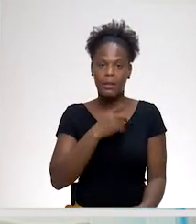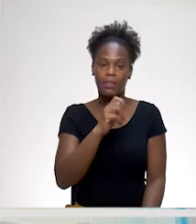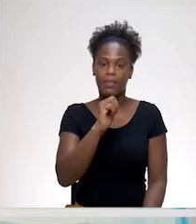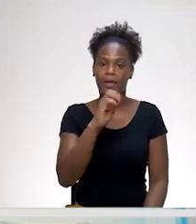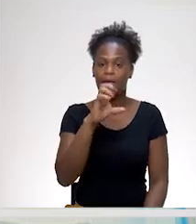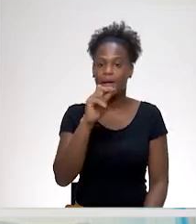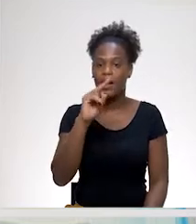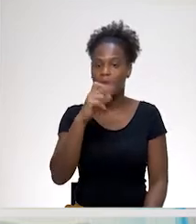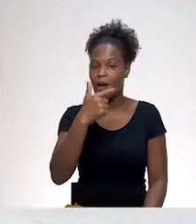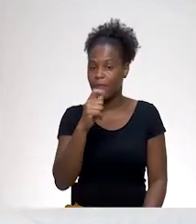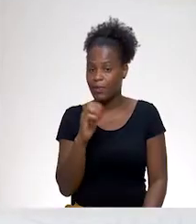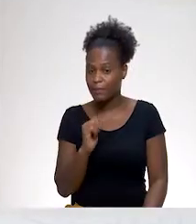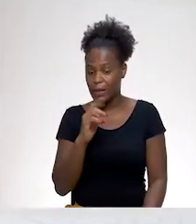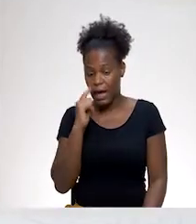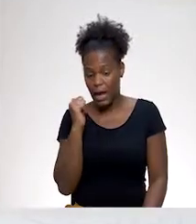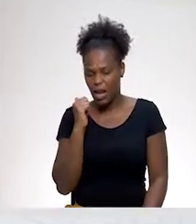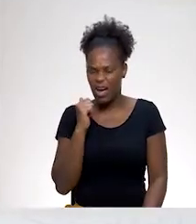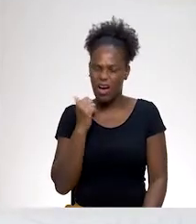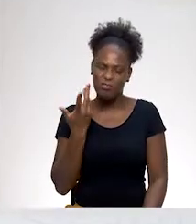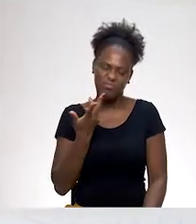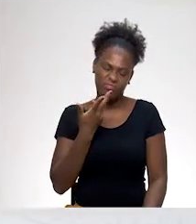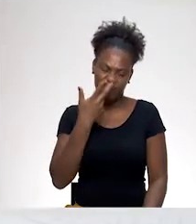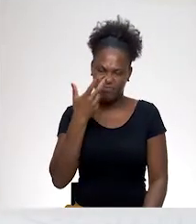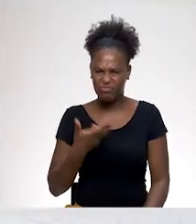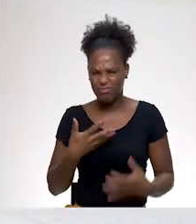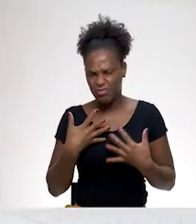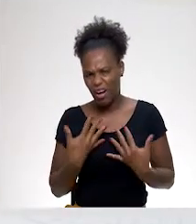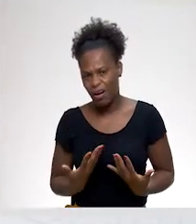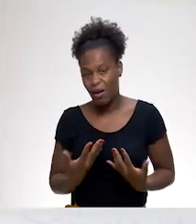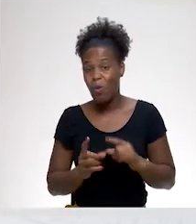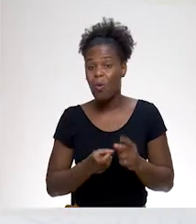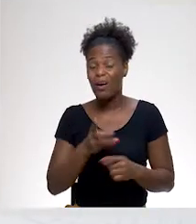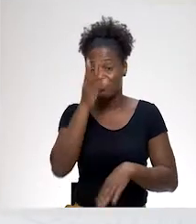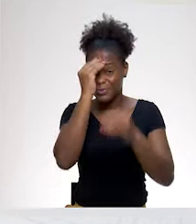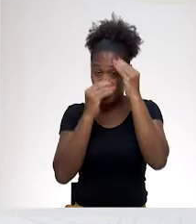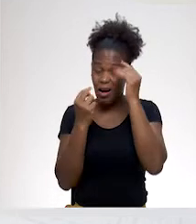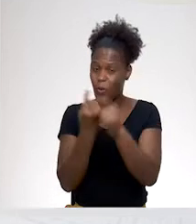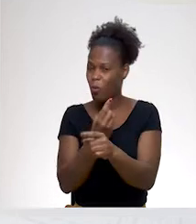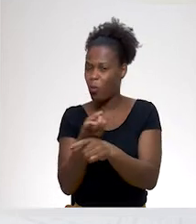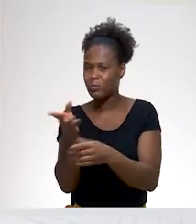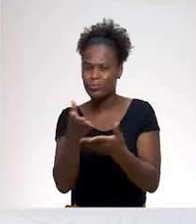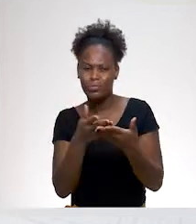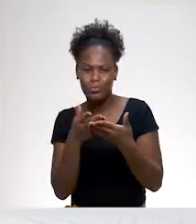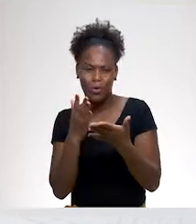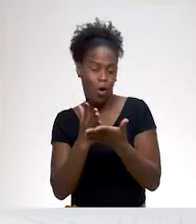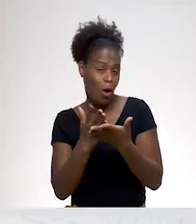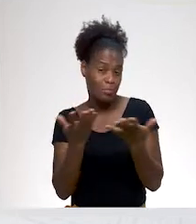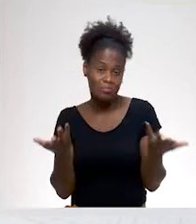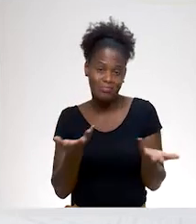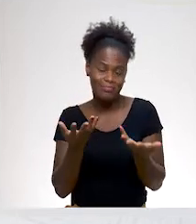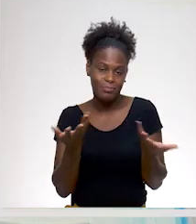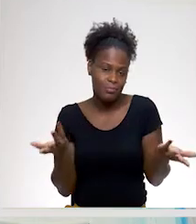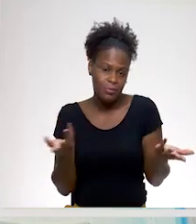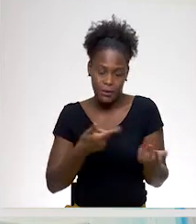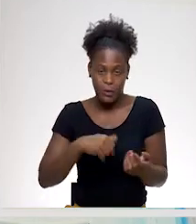pensador Descartes. Descartes, desiludido com o que aprendera nas escolas, como sabem,